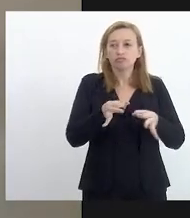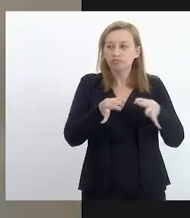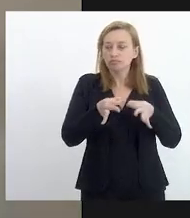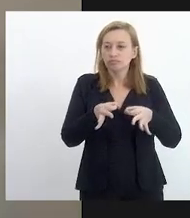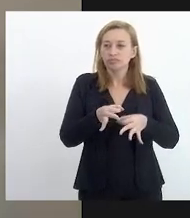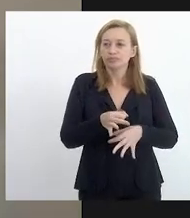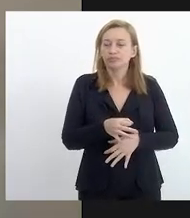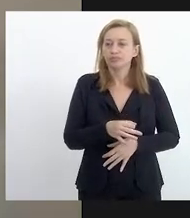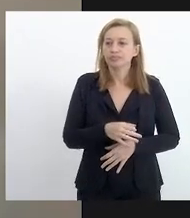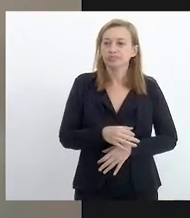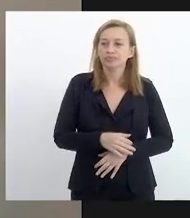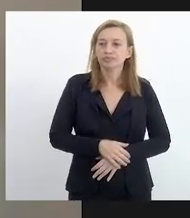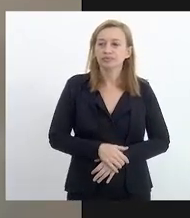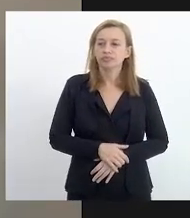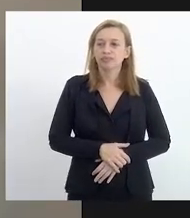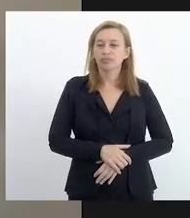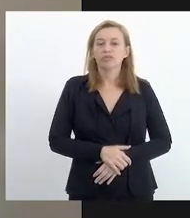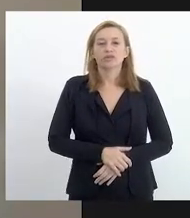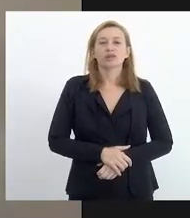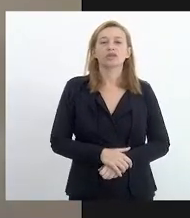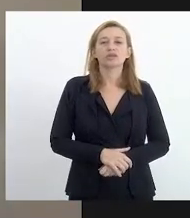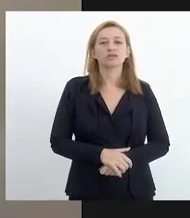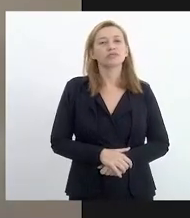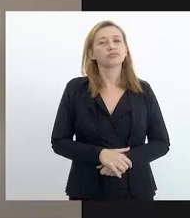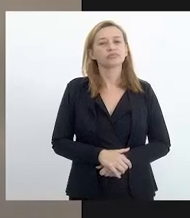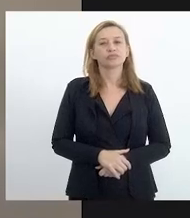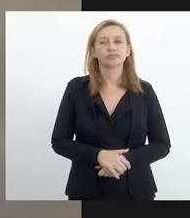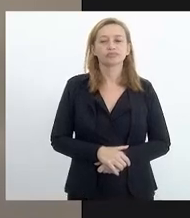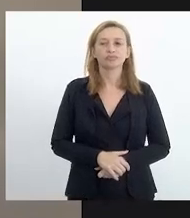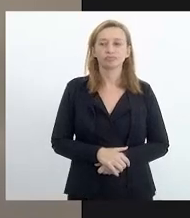obrigado a todos e a todas.